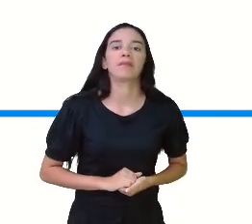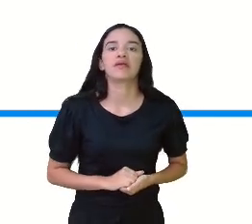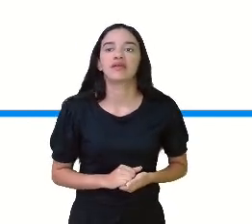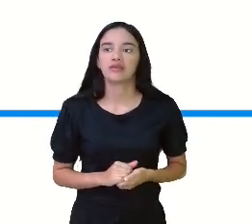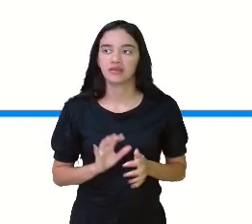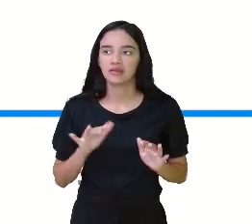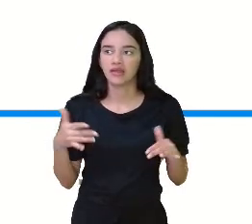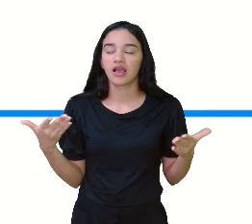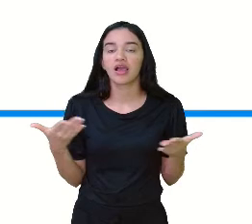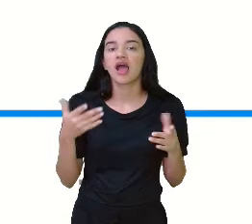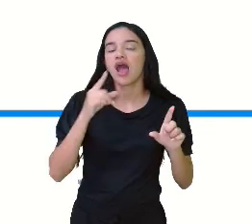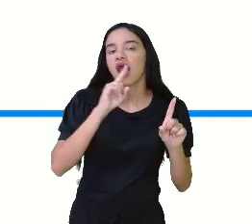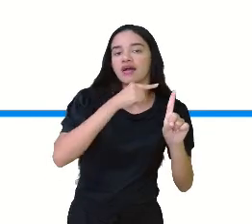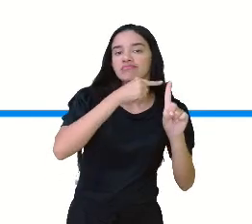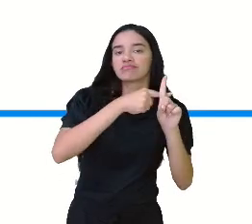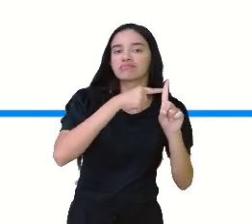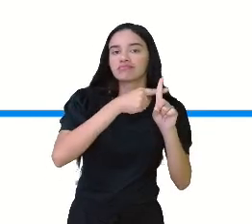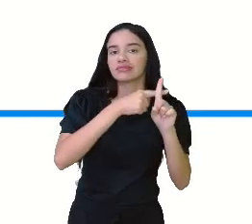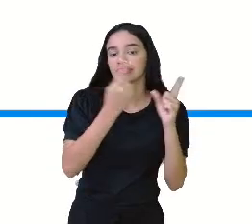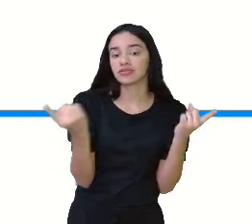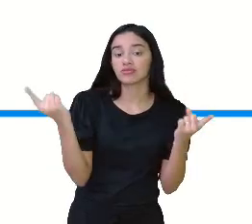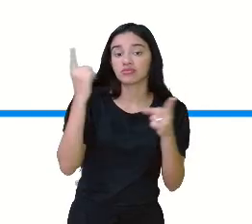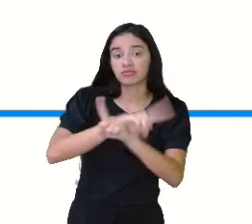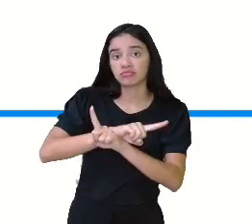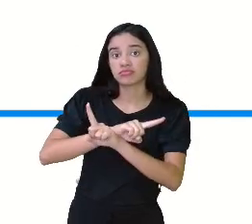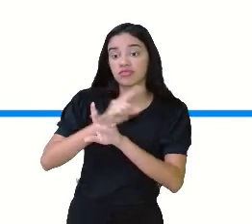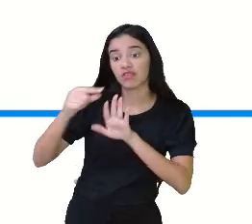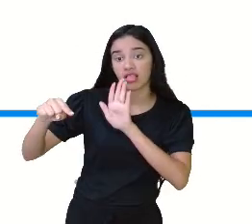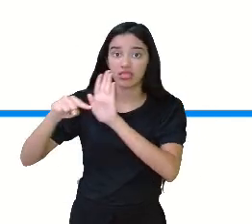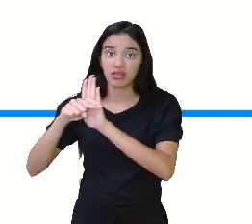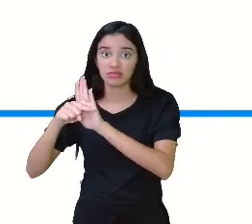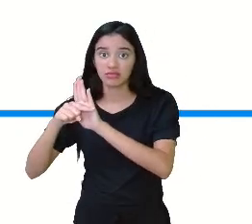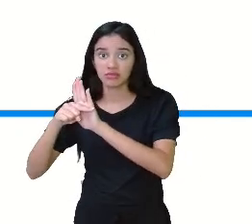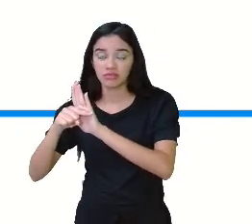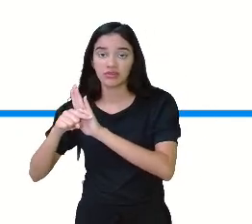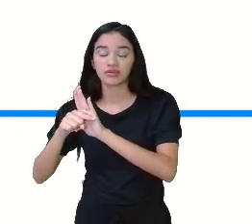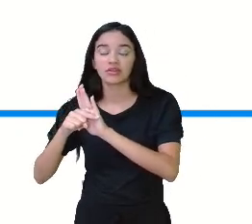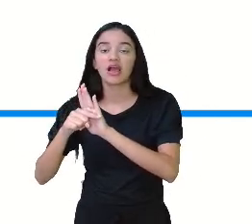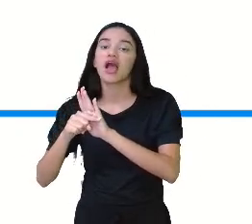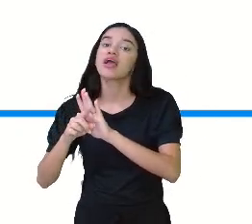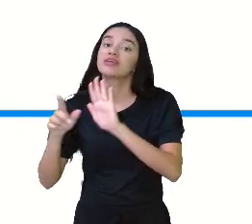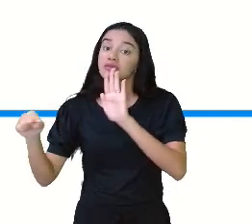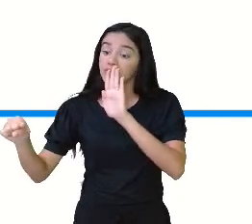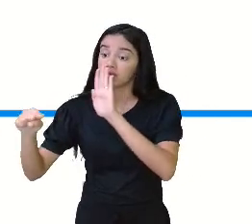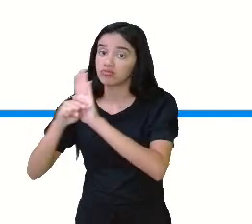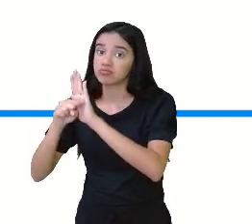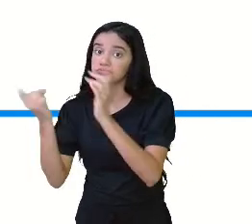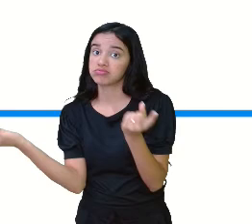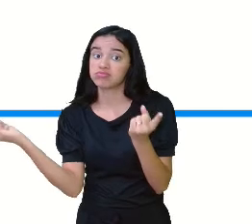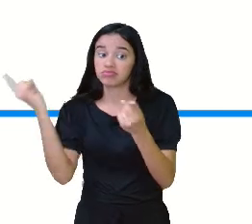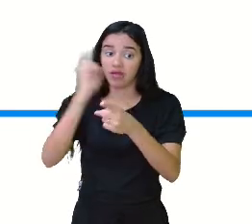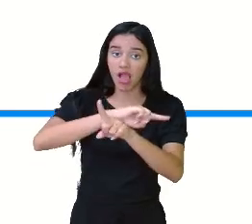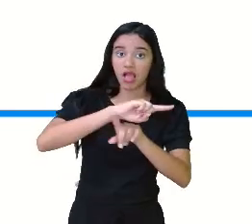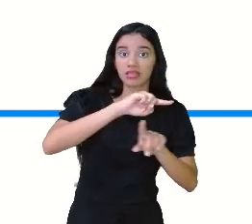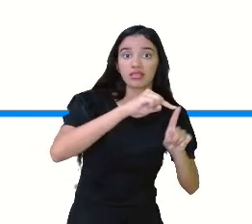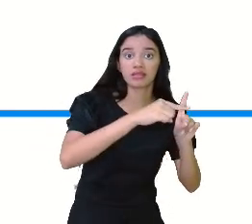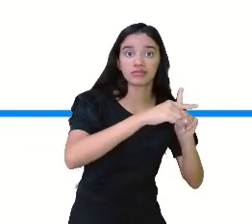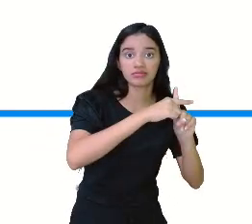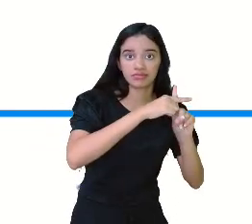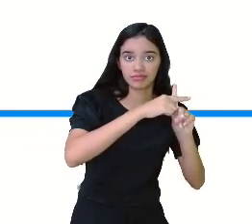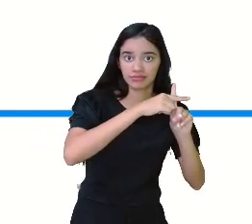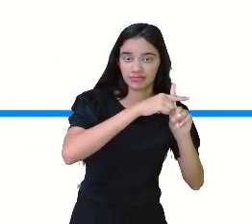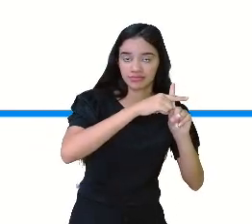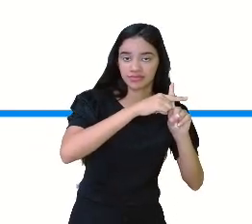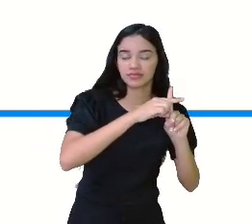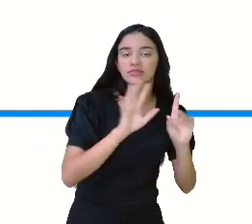A adição é a operação inversa da subtração. E a subtração é a operação inversa